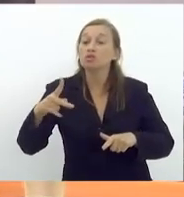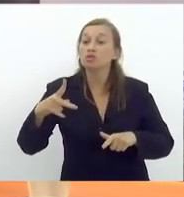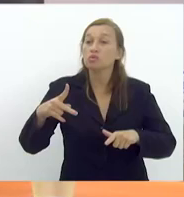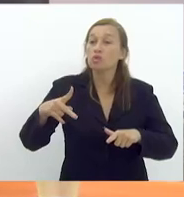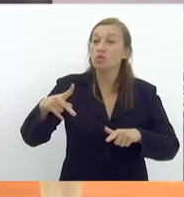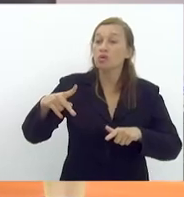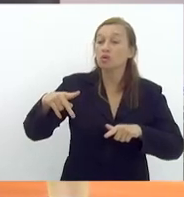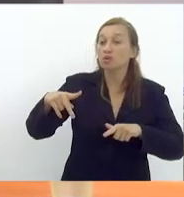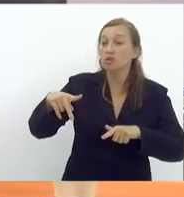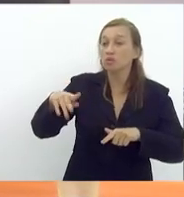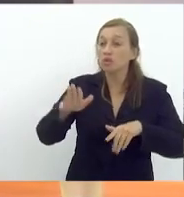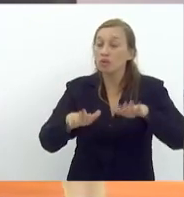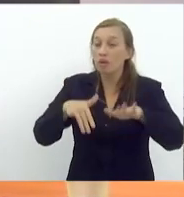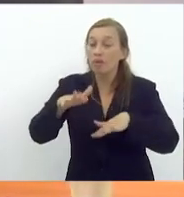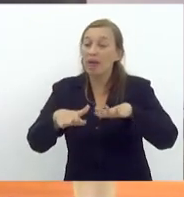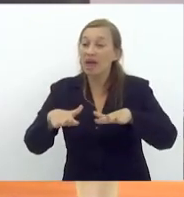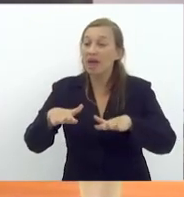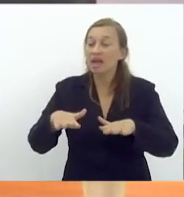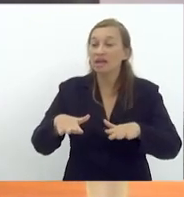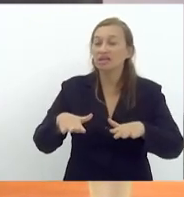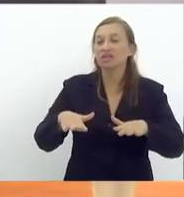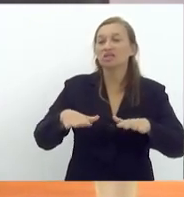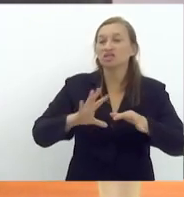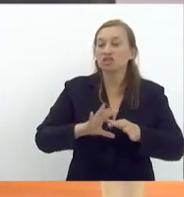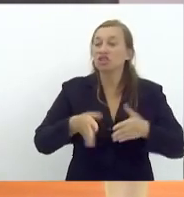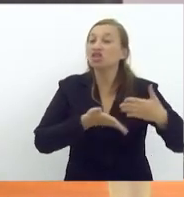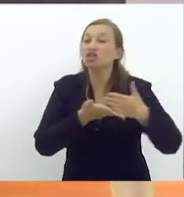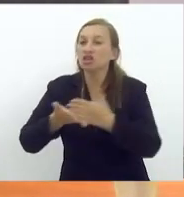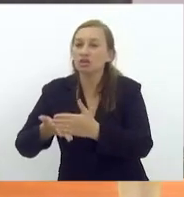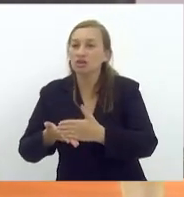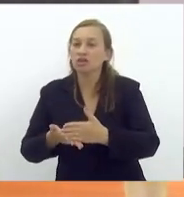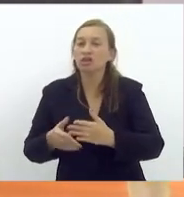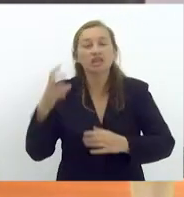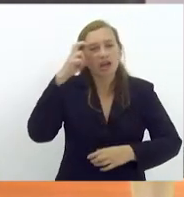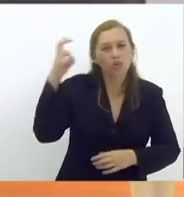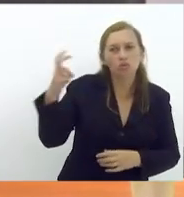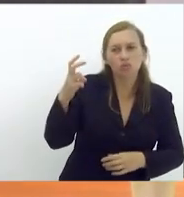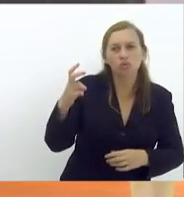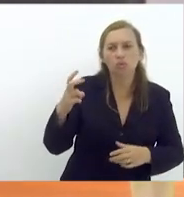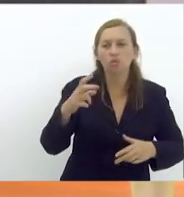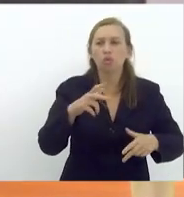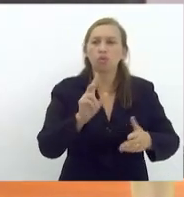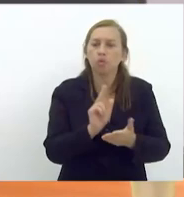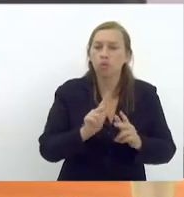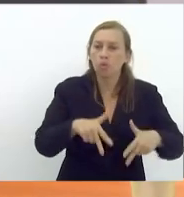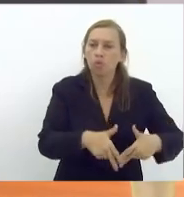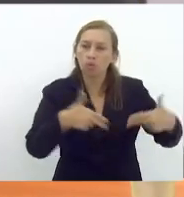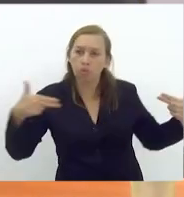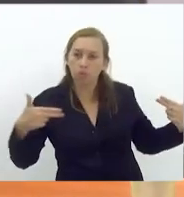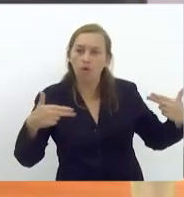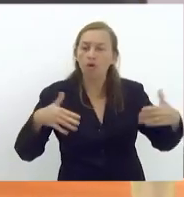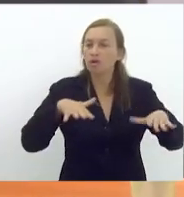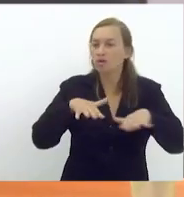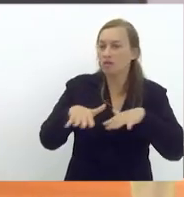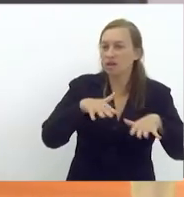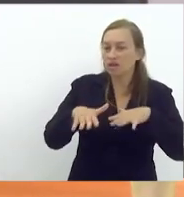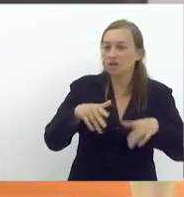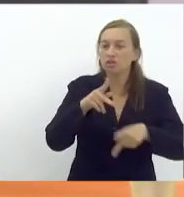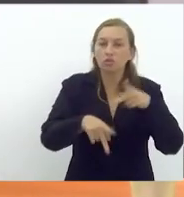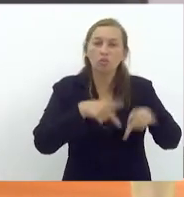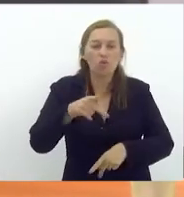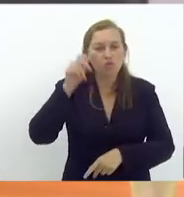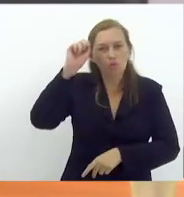peço licenças ruas e aos pioneiros da cultura hip hop para destacá-la como manifestação popular do povo